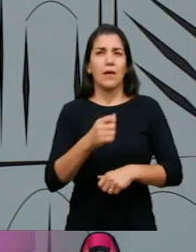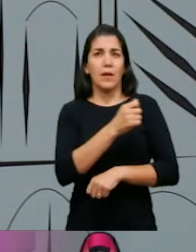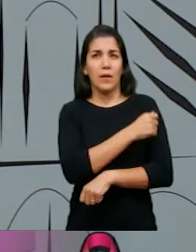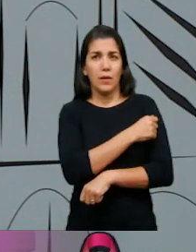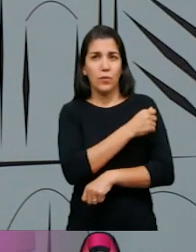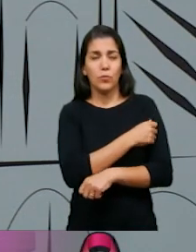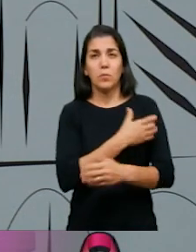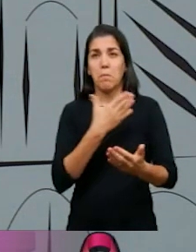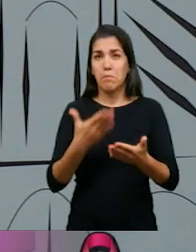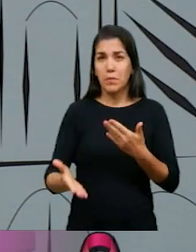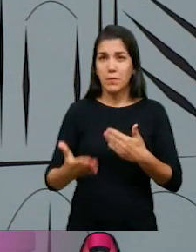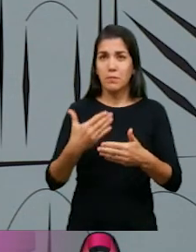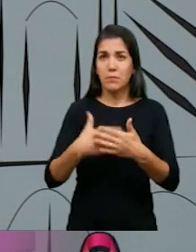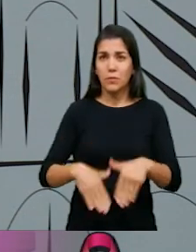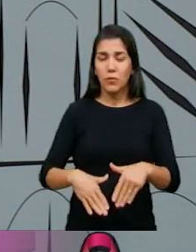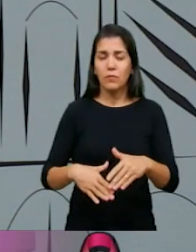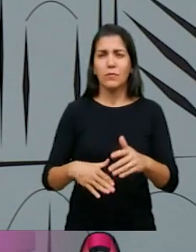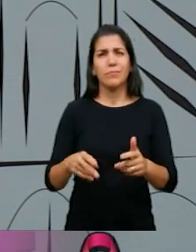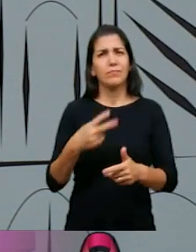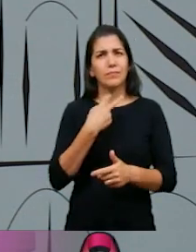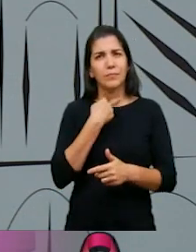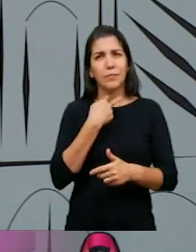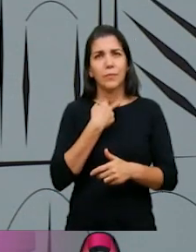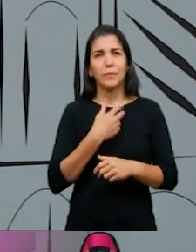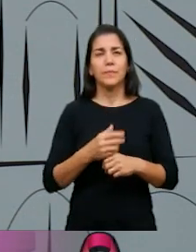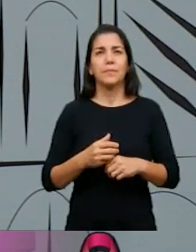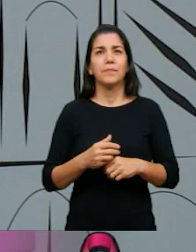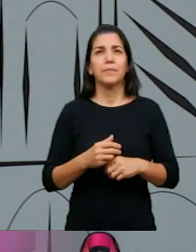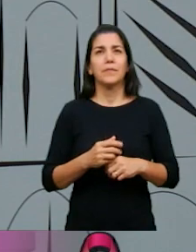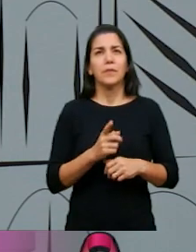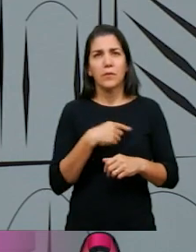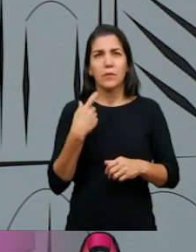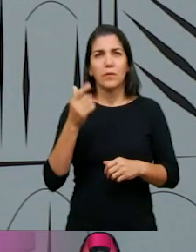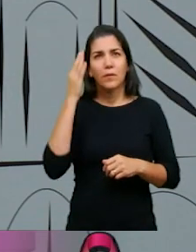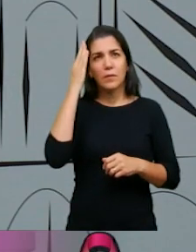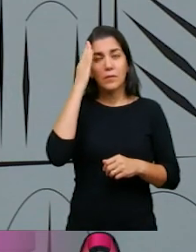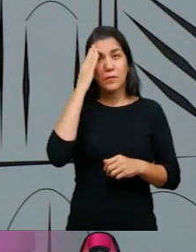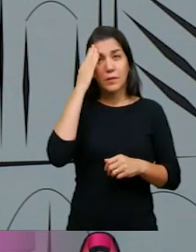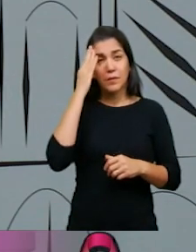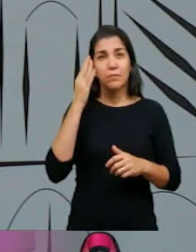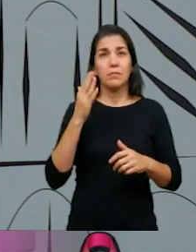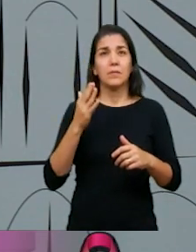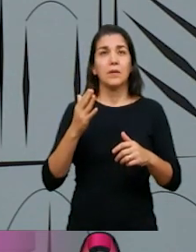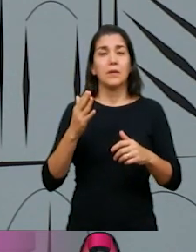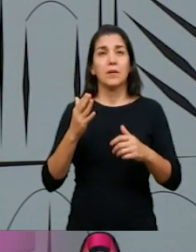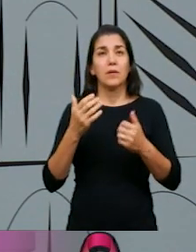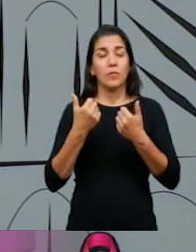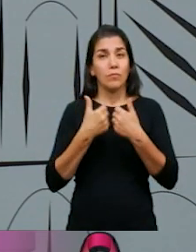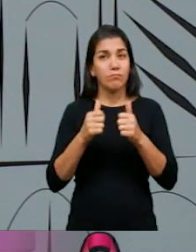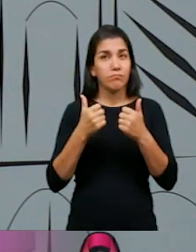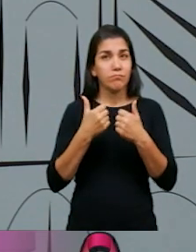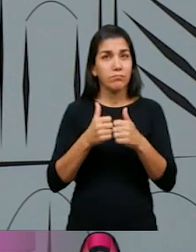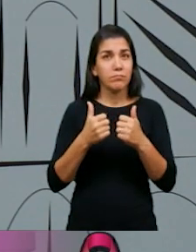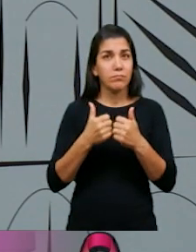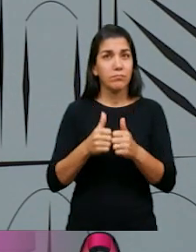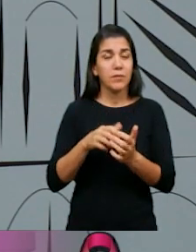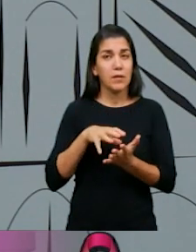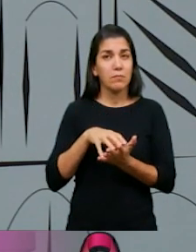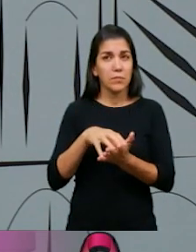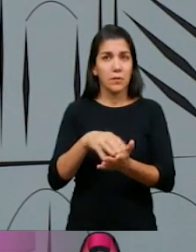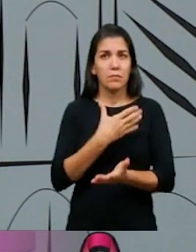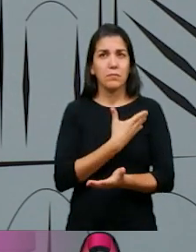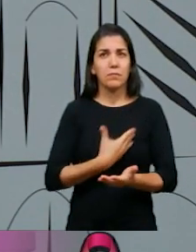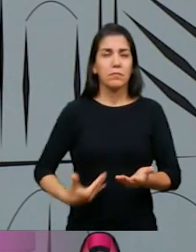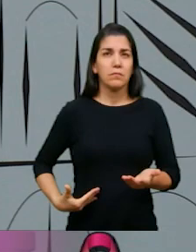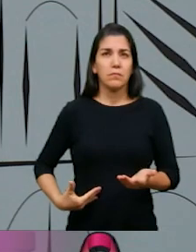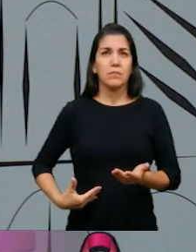tinha do que ir até o local de prova. A gente sabe também das dificuldades que o transporte tem enfrentado, mas nós aqui na casa